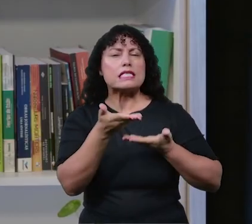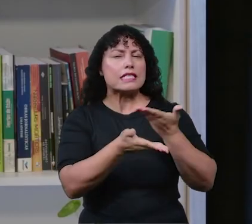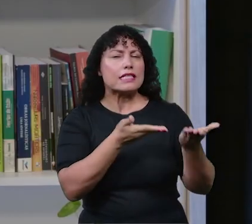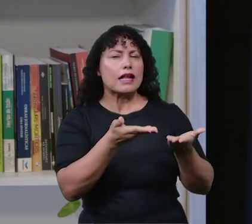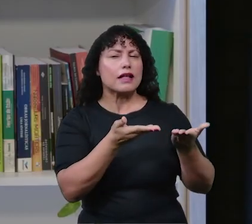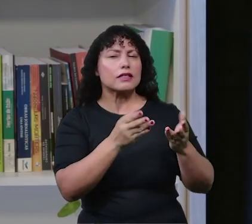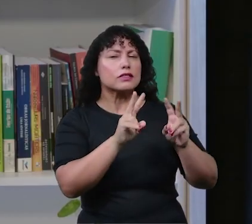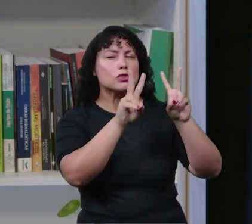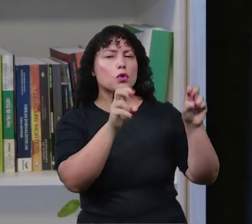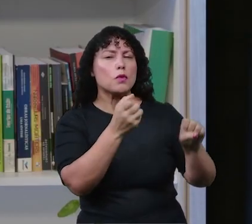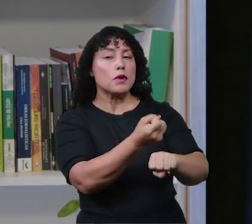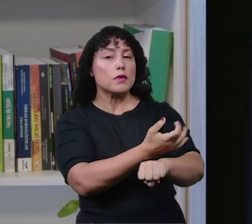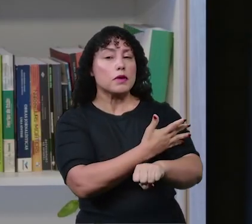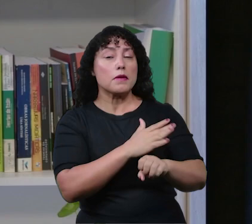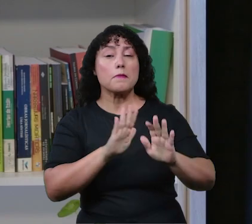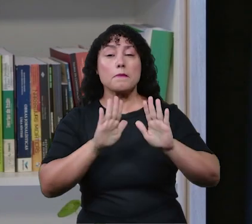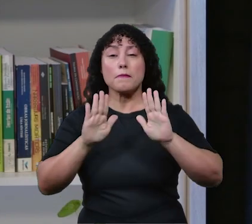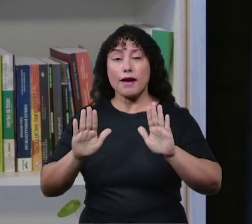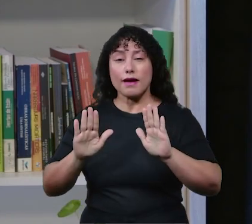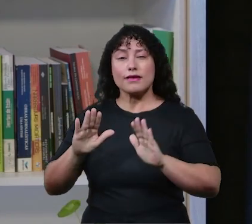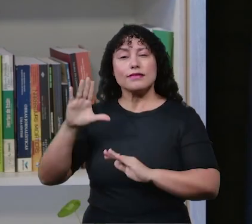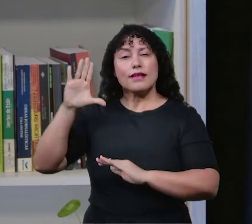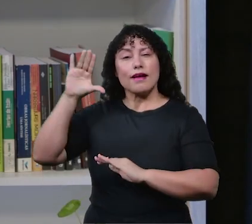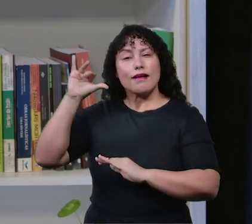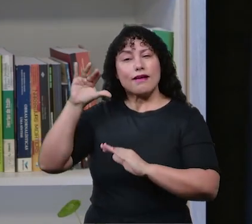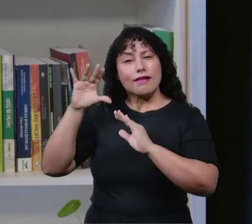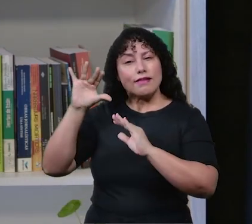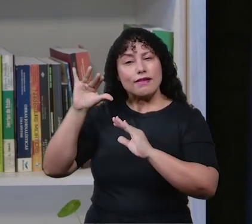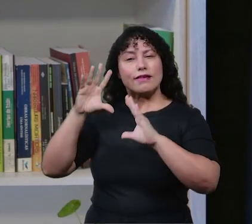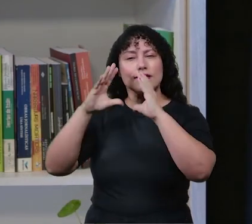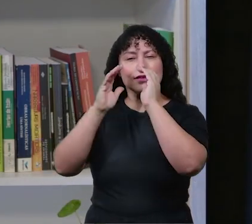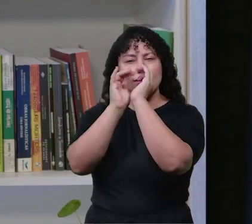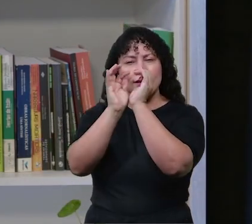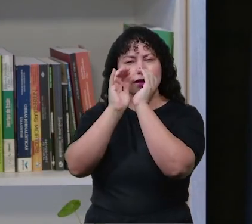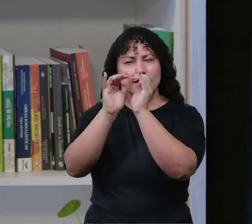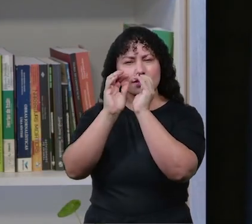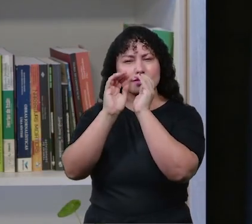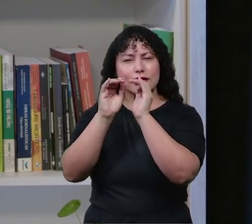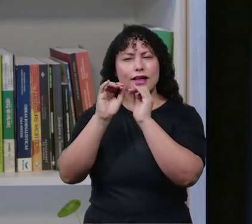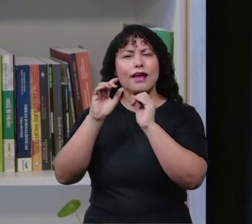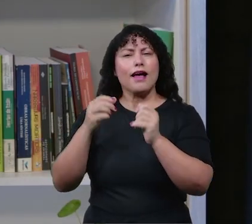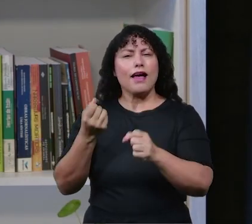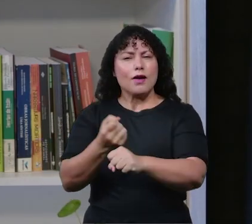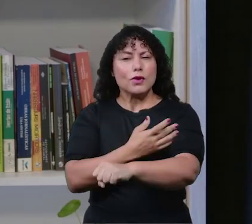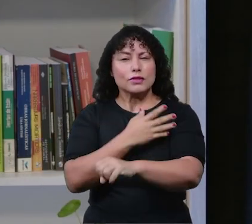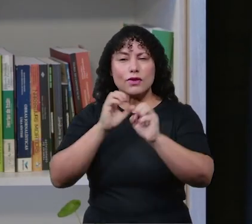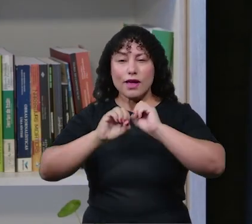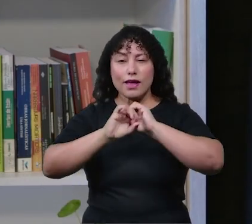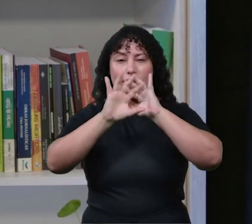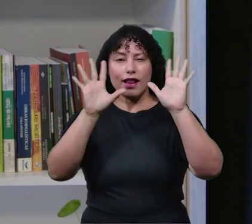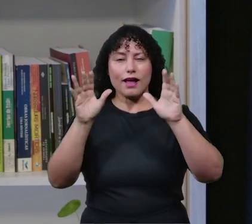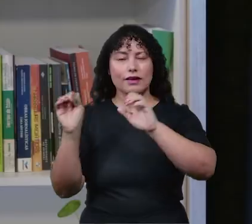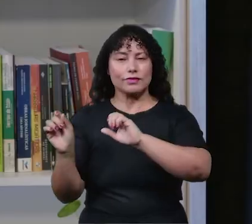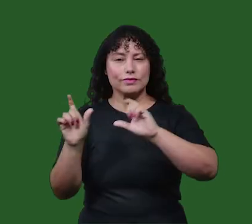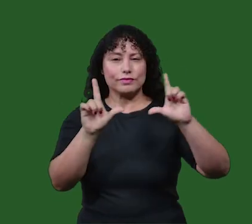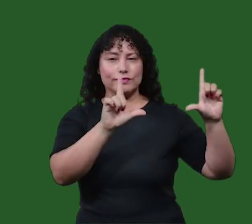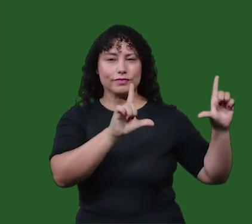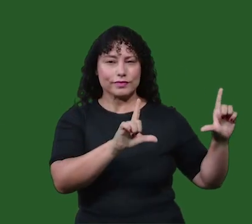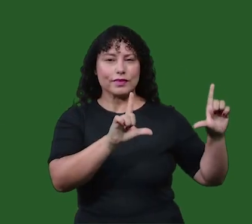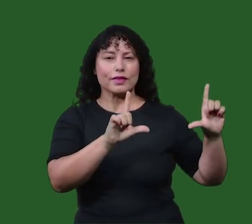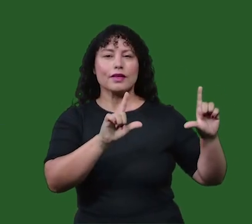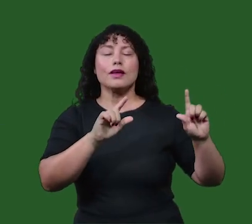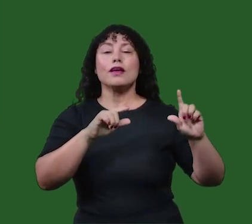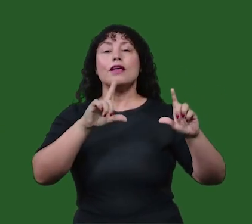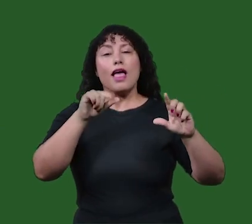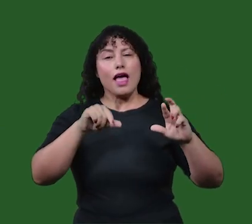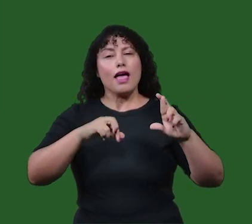trata a emoção. Mas, na neurociência, a emoção é algo muito claro. Botei na tela aí, ó.